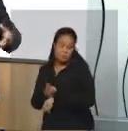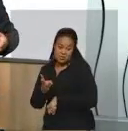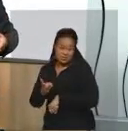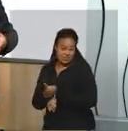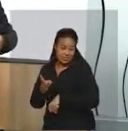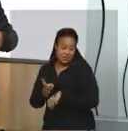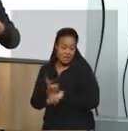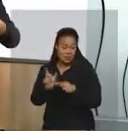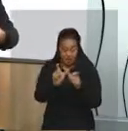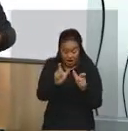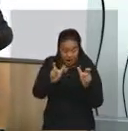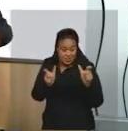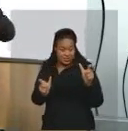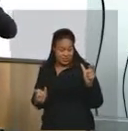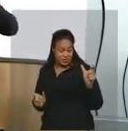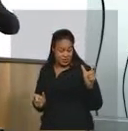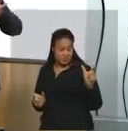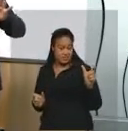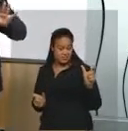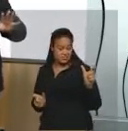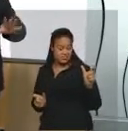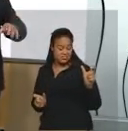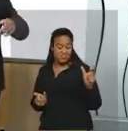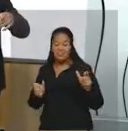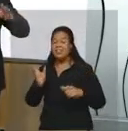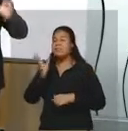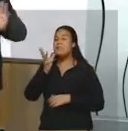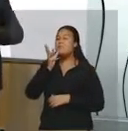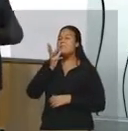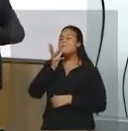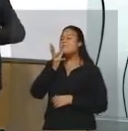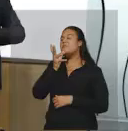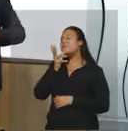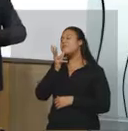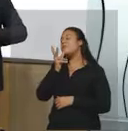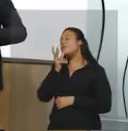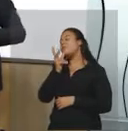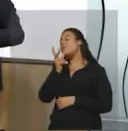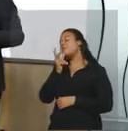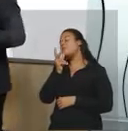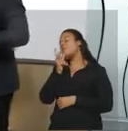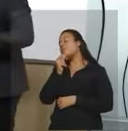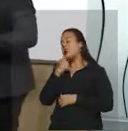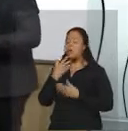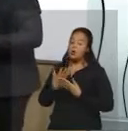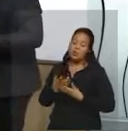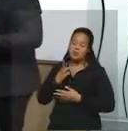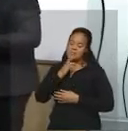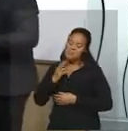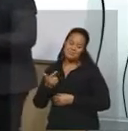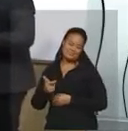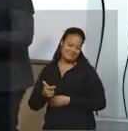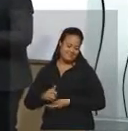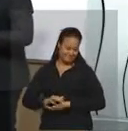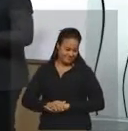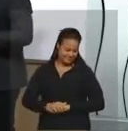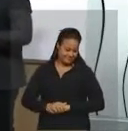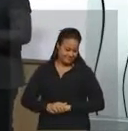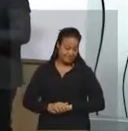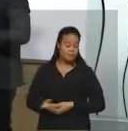a liberdade de demorar ou de até mesmo de não responder. Vamos voltar então lá na